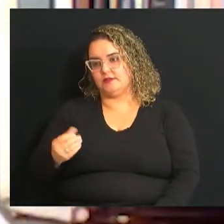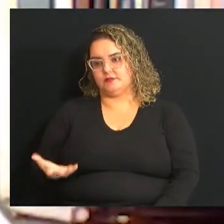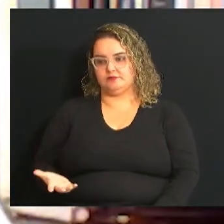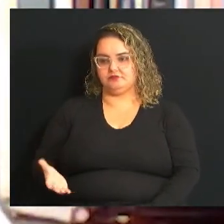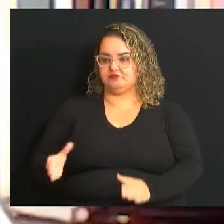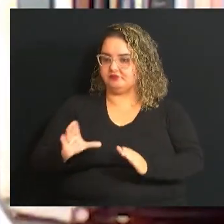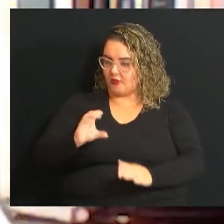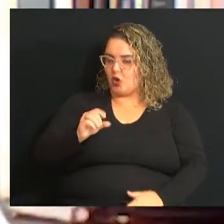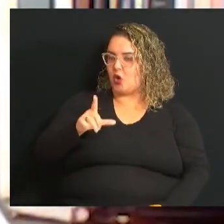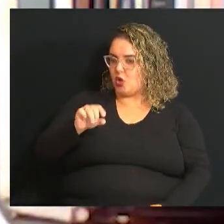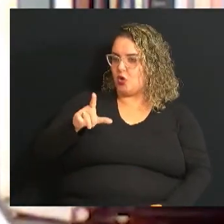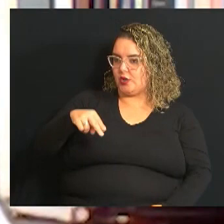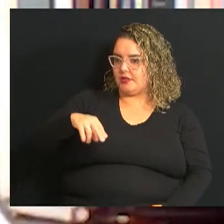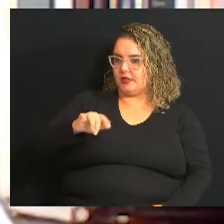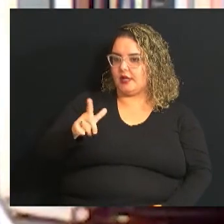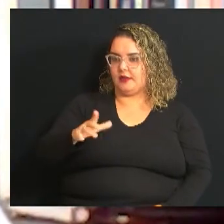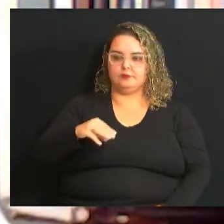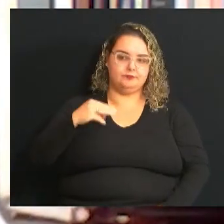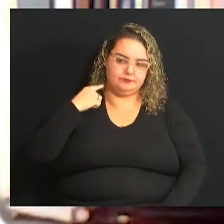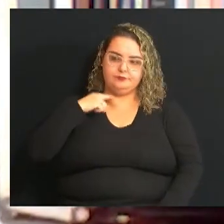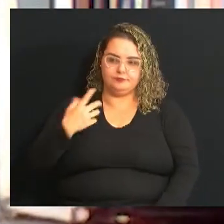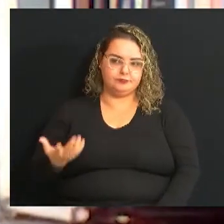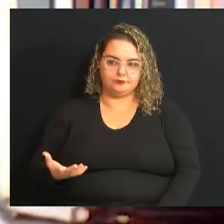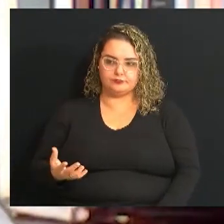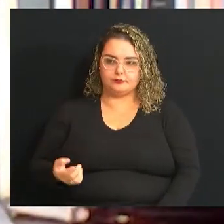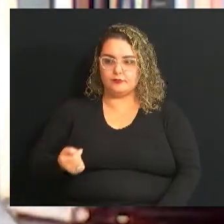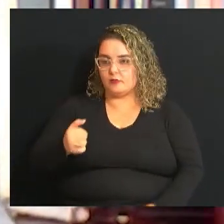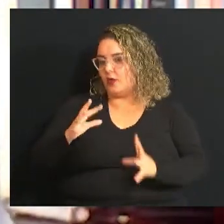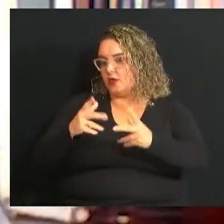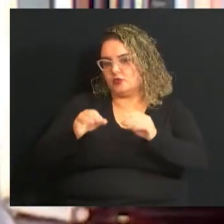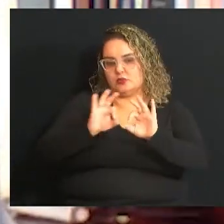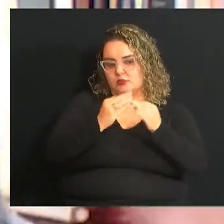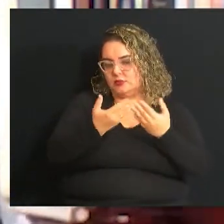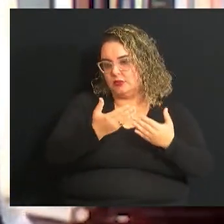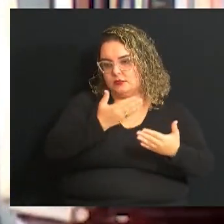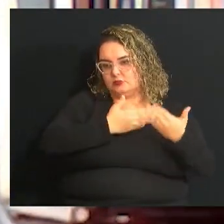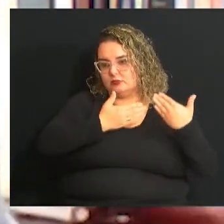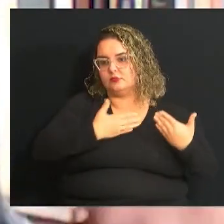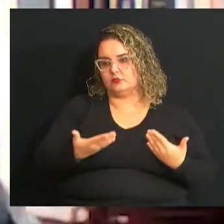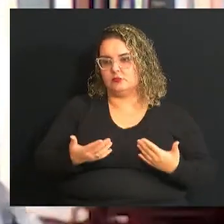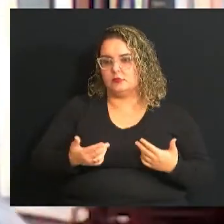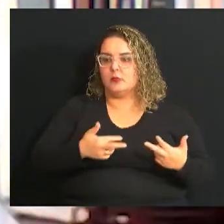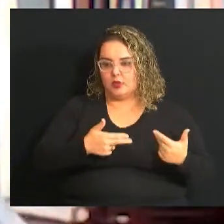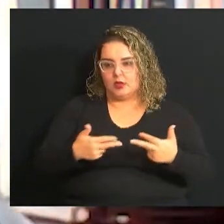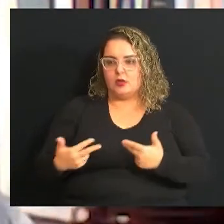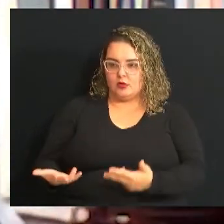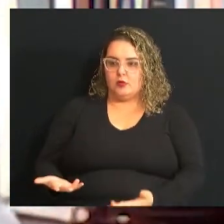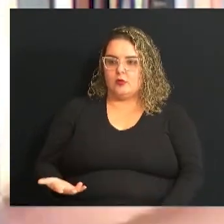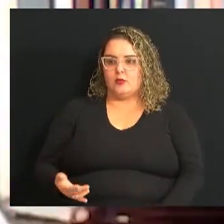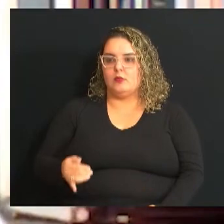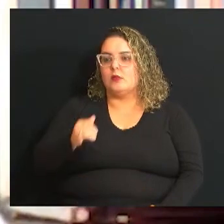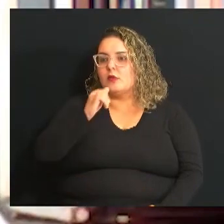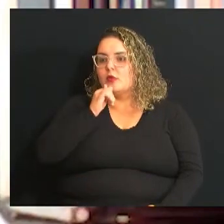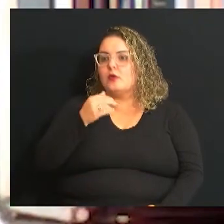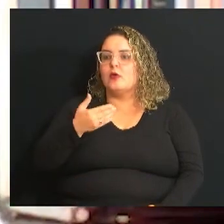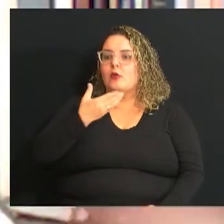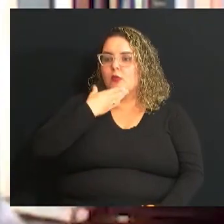lá que está na Cúria de Campinas, tem um documento da época que ele nasceu riscado, depois tem outro que é